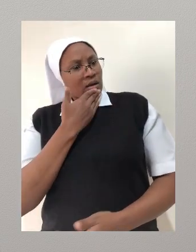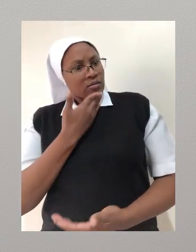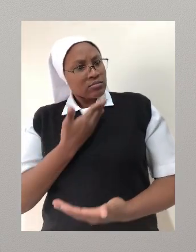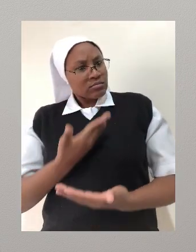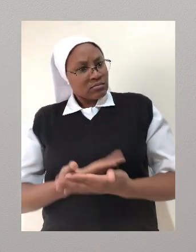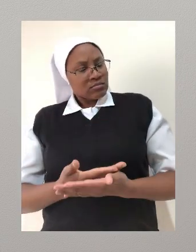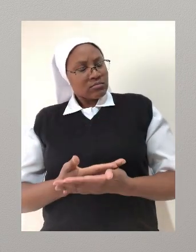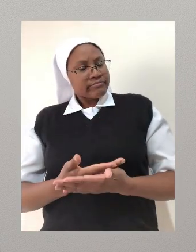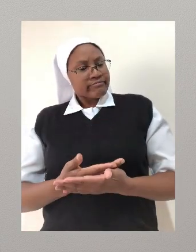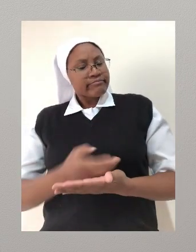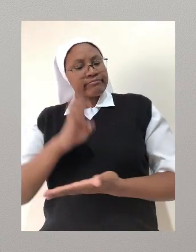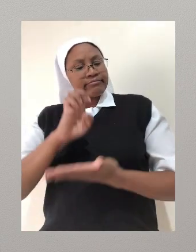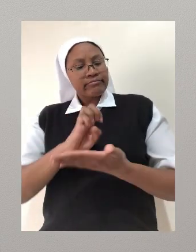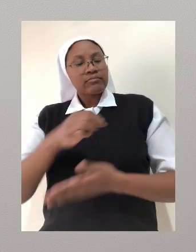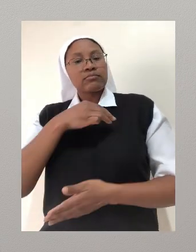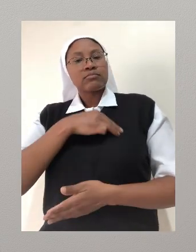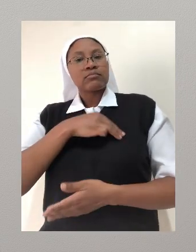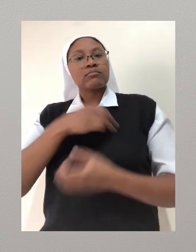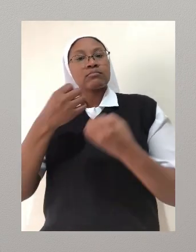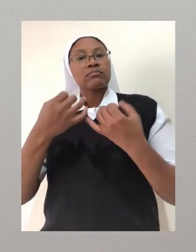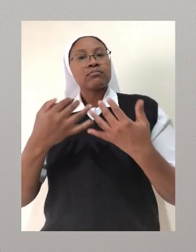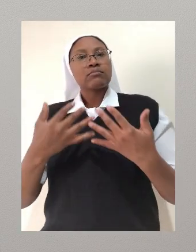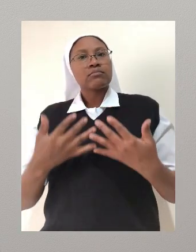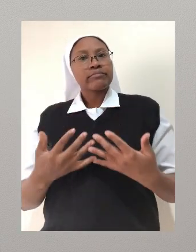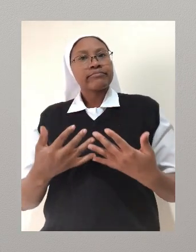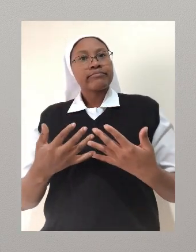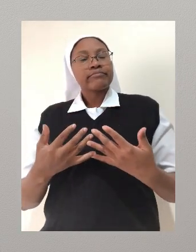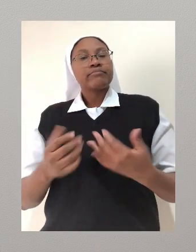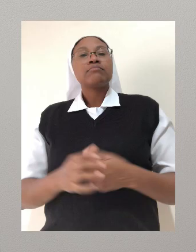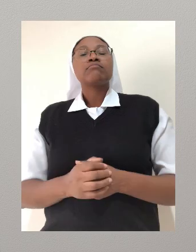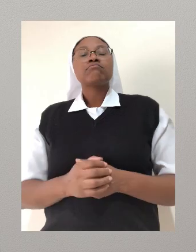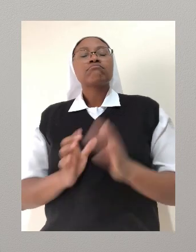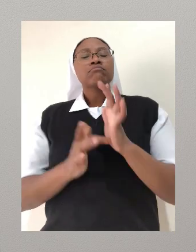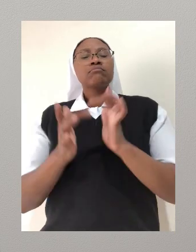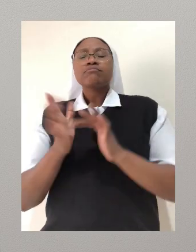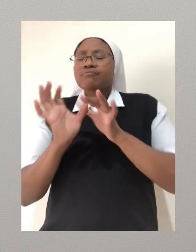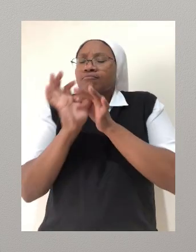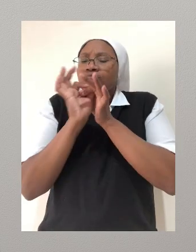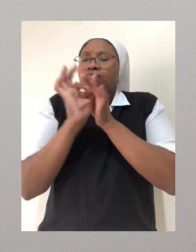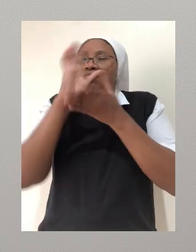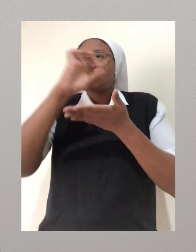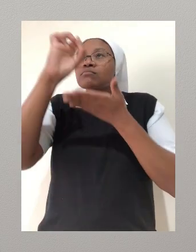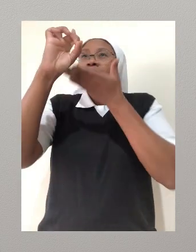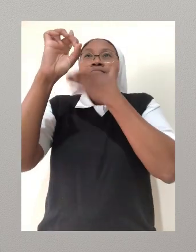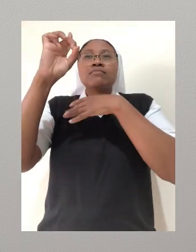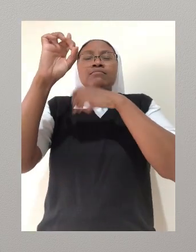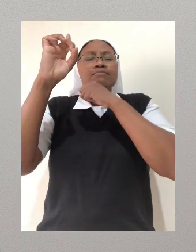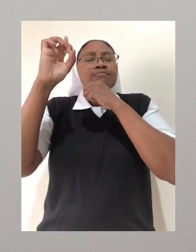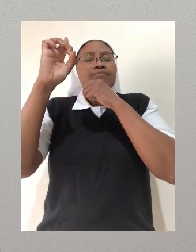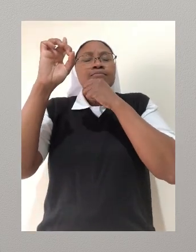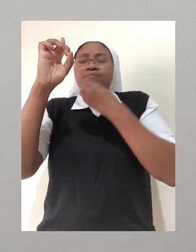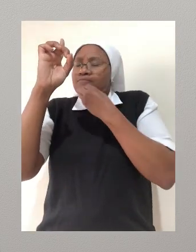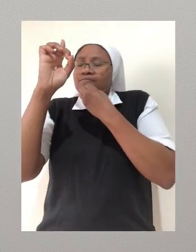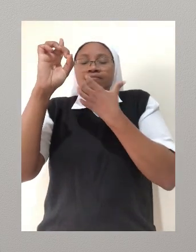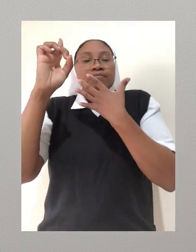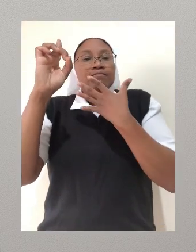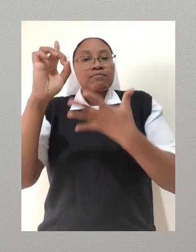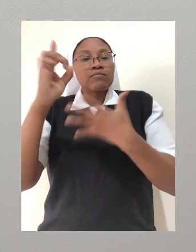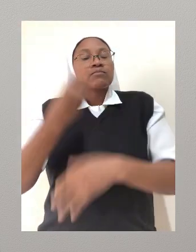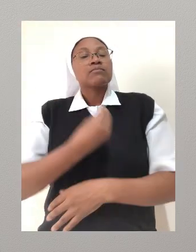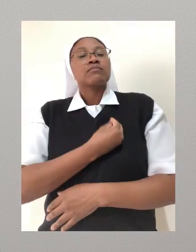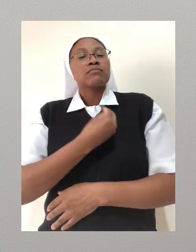Mateus 27:14 ele estava tão unido ao pai infinitamente bom